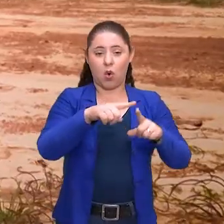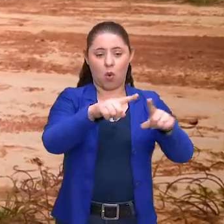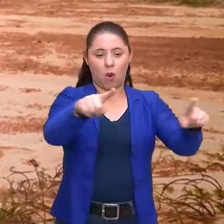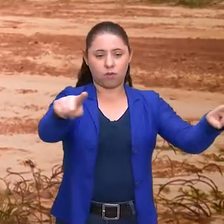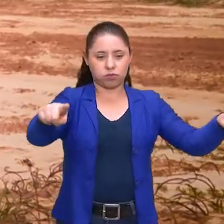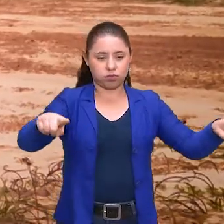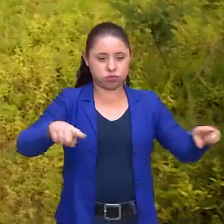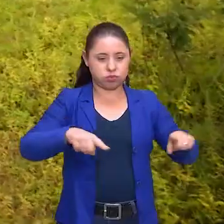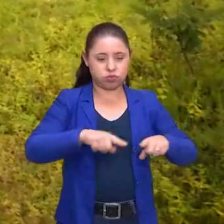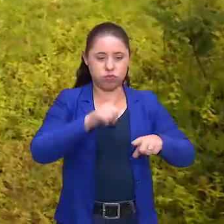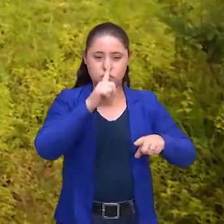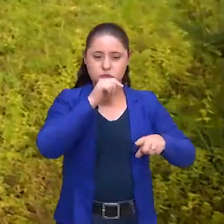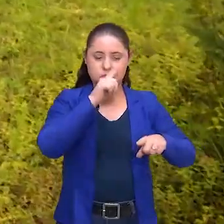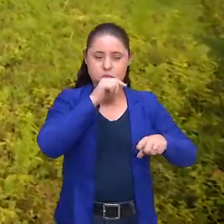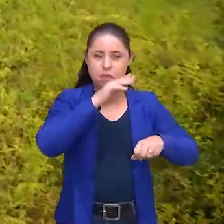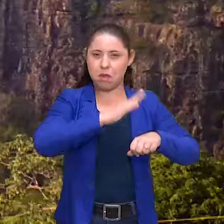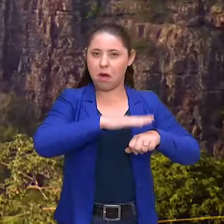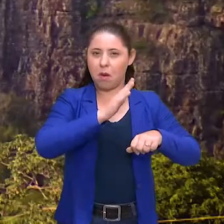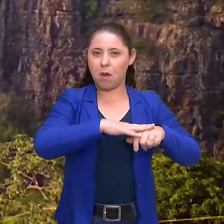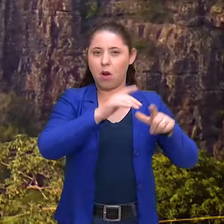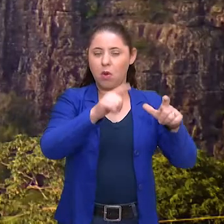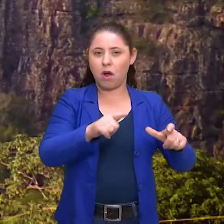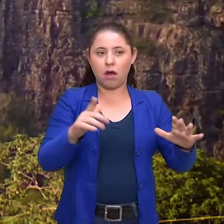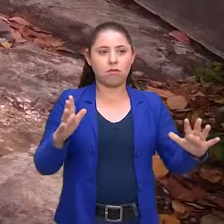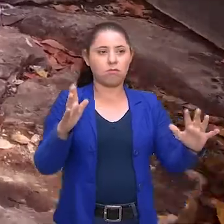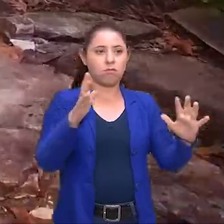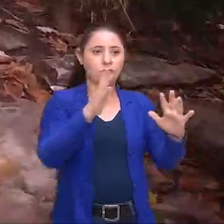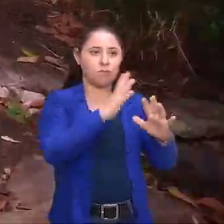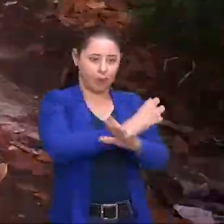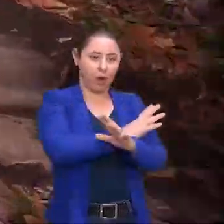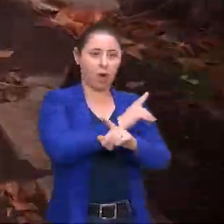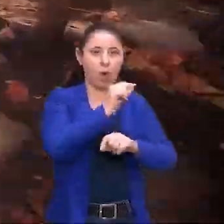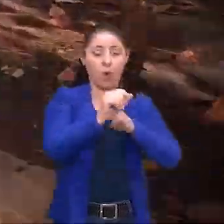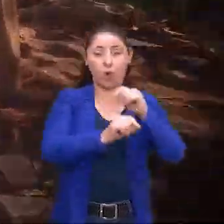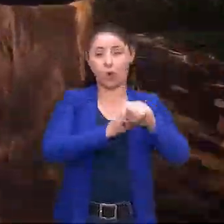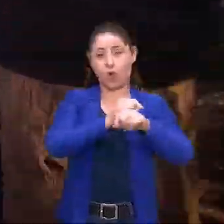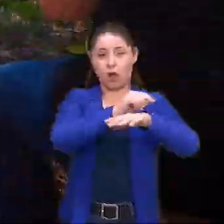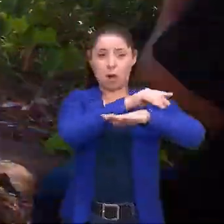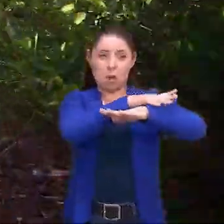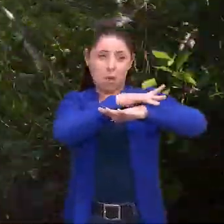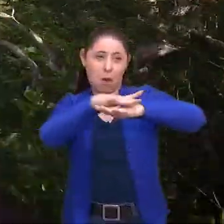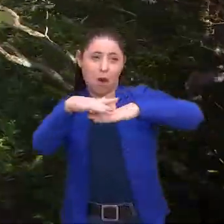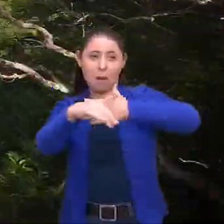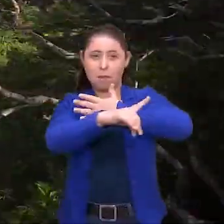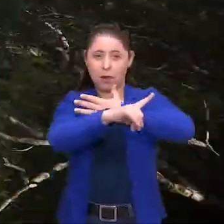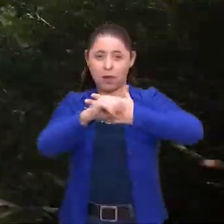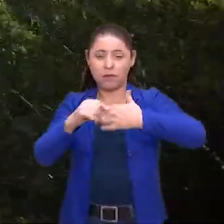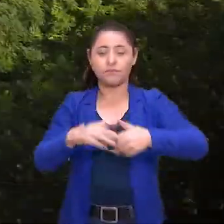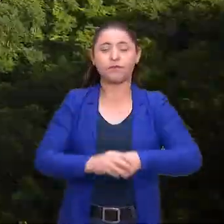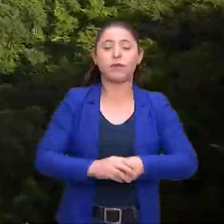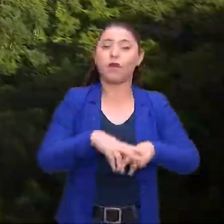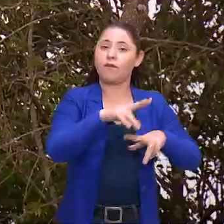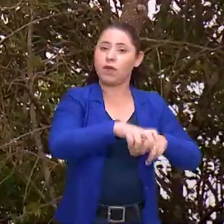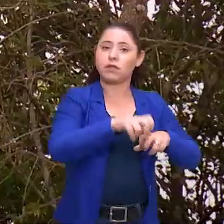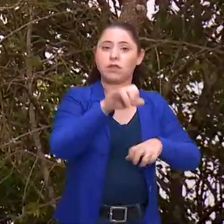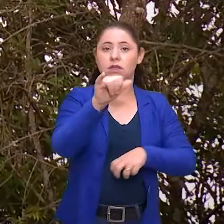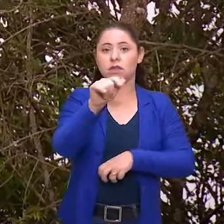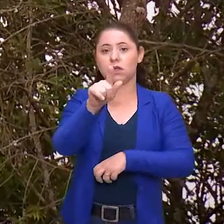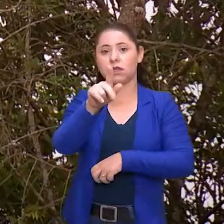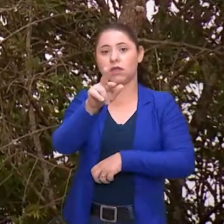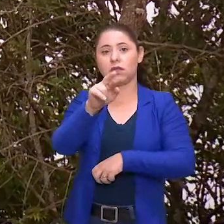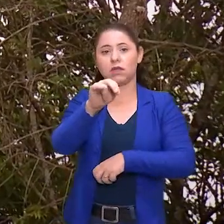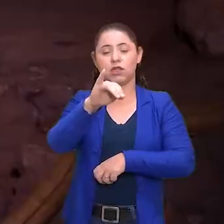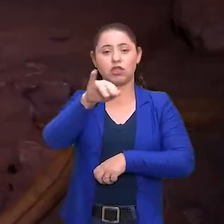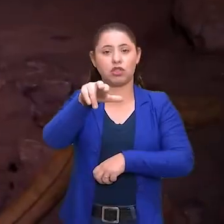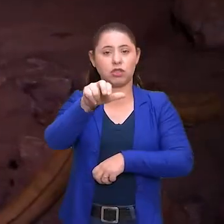Lá o balneário agora é detalhe, afinal tem muito mais nessa área de transição entre o Planalto Central e a Planície Pantaneira. Na Fazenda Igrejinha,